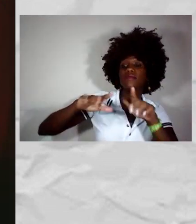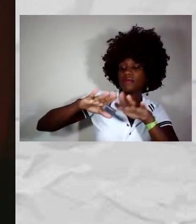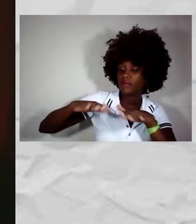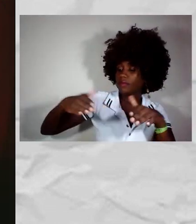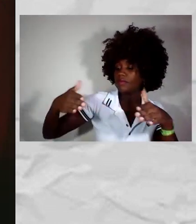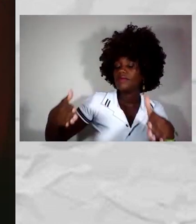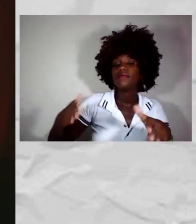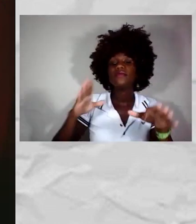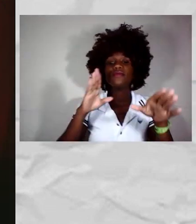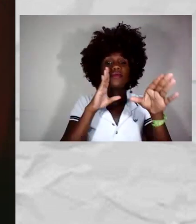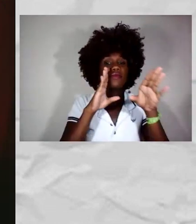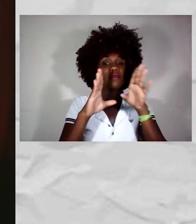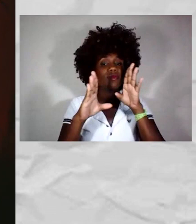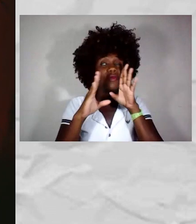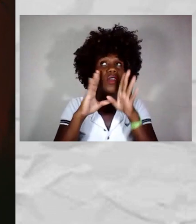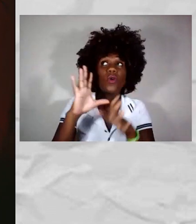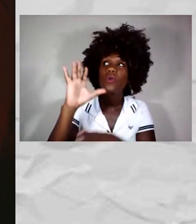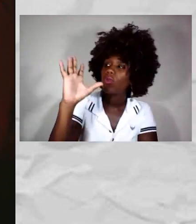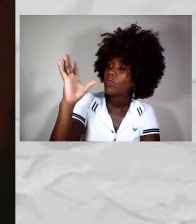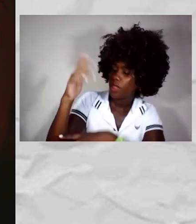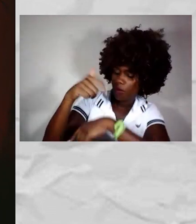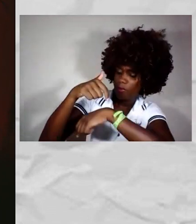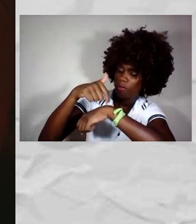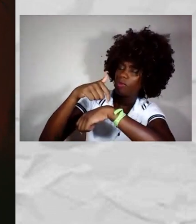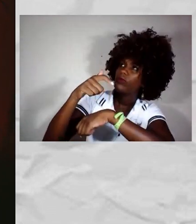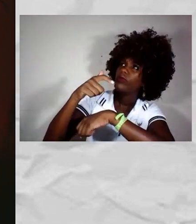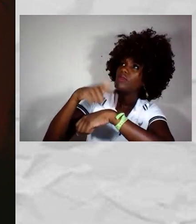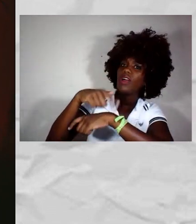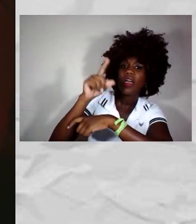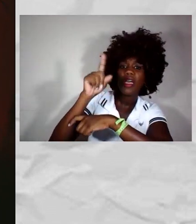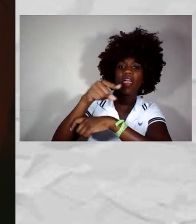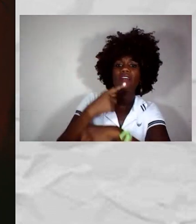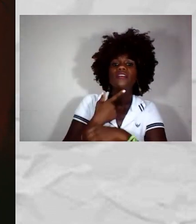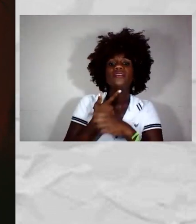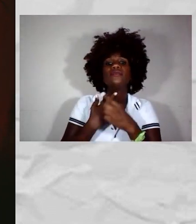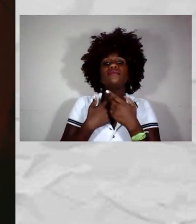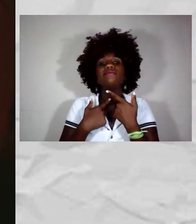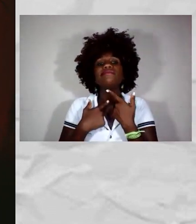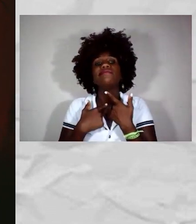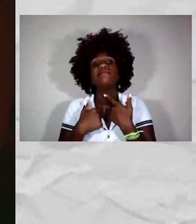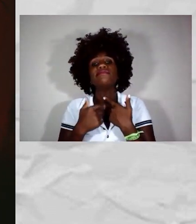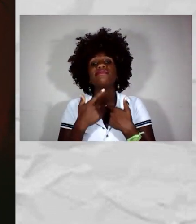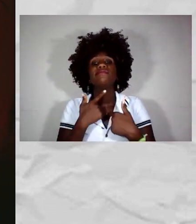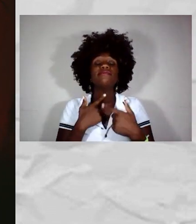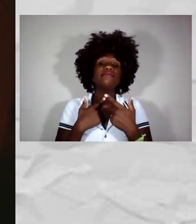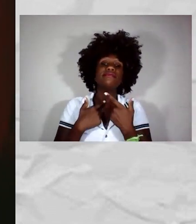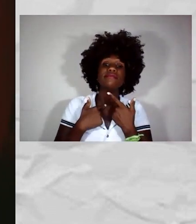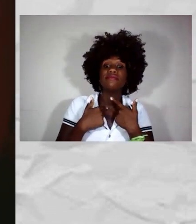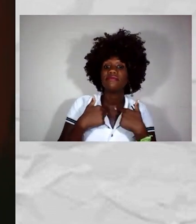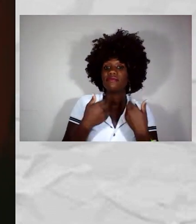O tempo é o pai do desejo, os gracejos não sobram nem pra contar.